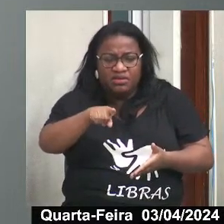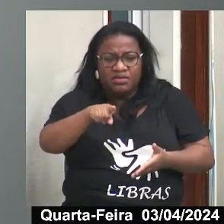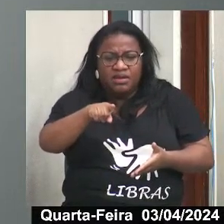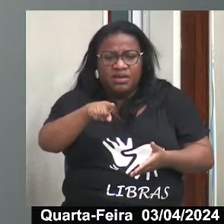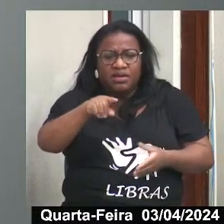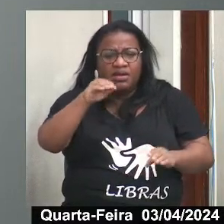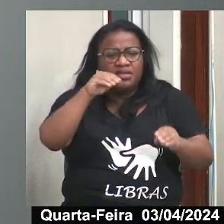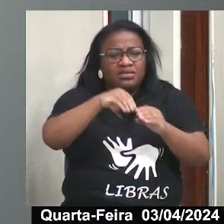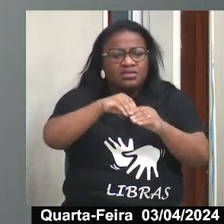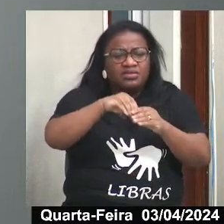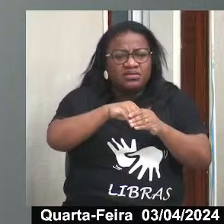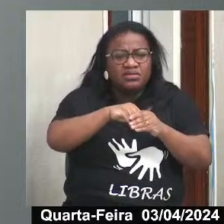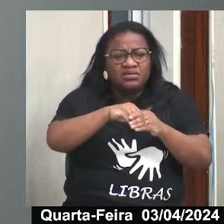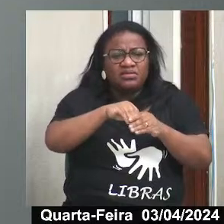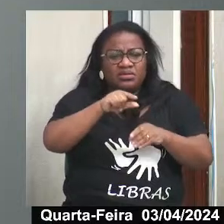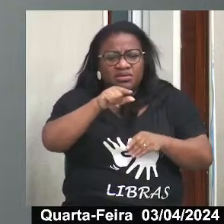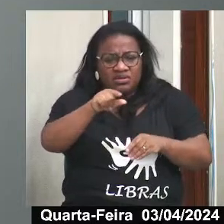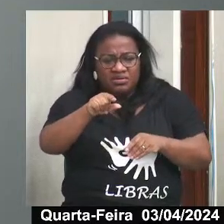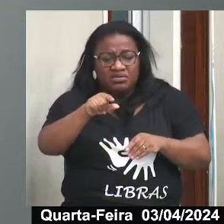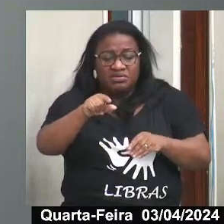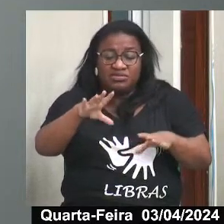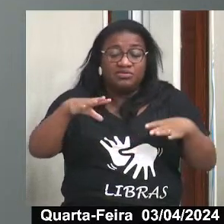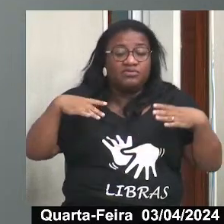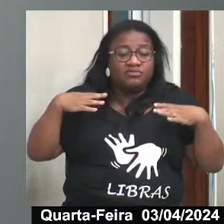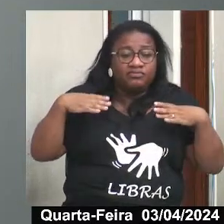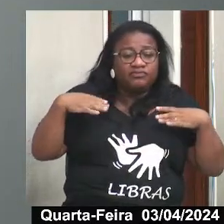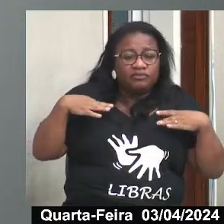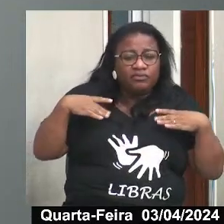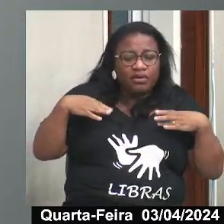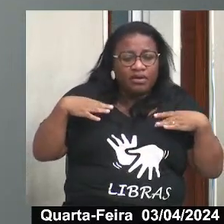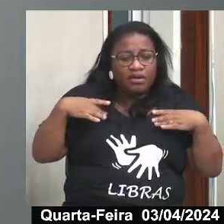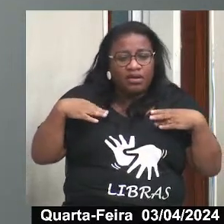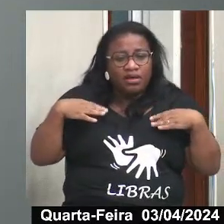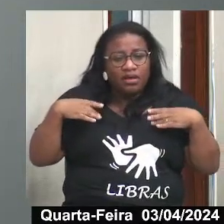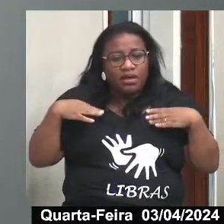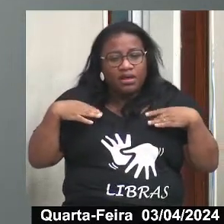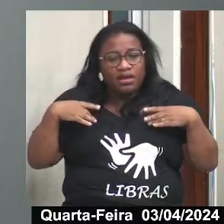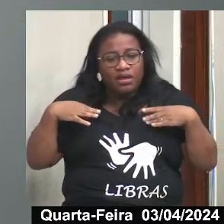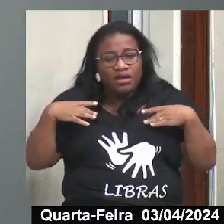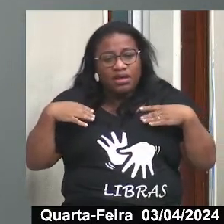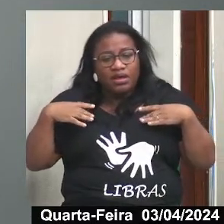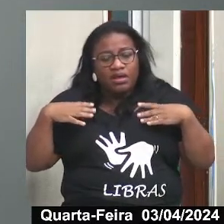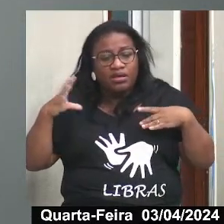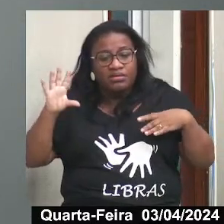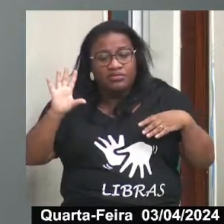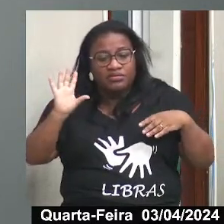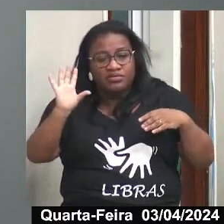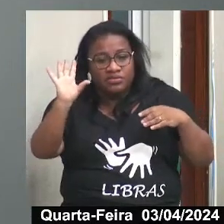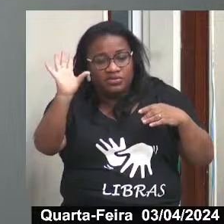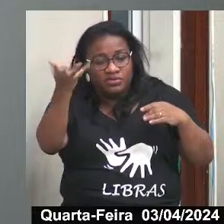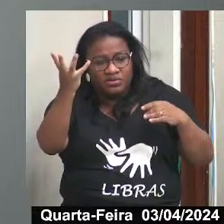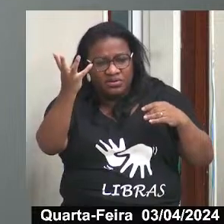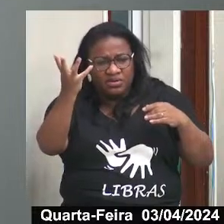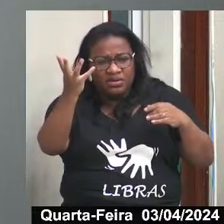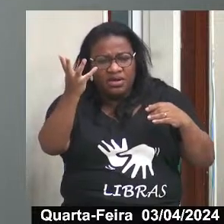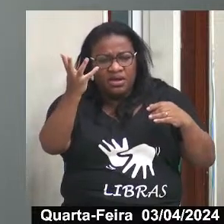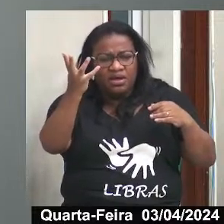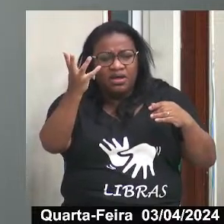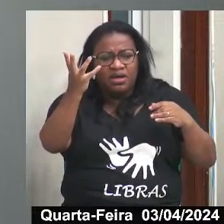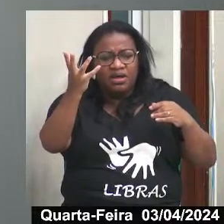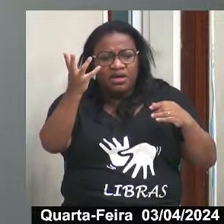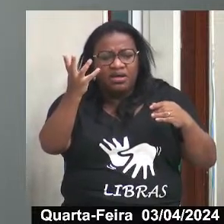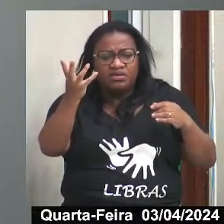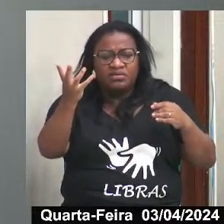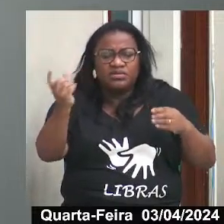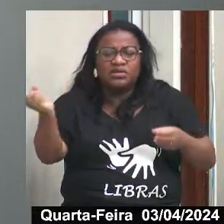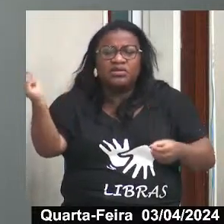urna, o senhor só fica na rabeira, e eu acho que o senhor está bem favorável, porque o senhor acho que agregou essa lei LOM, então eu acho que o senhor